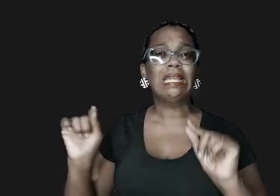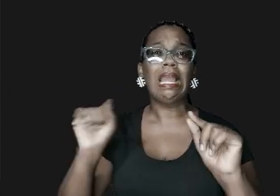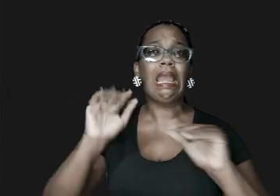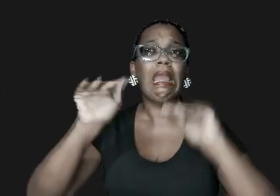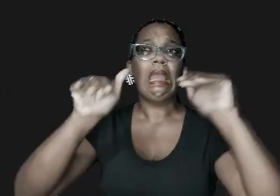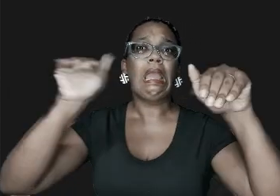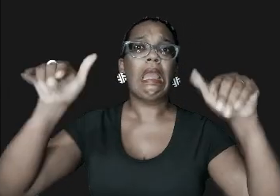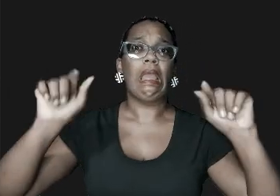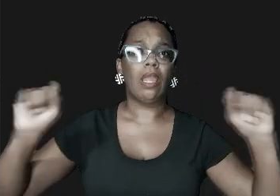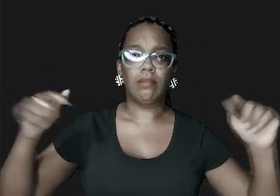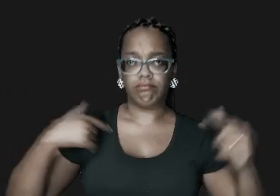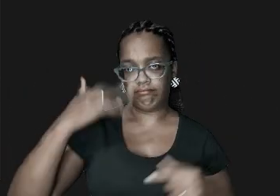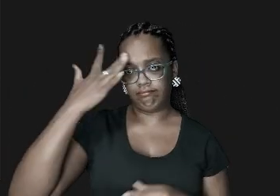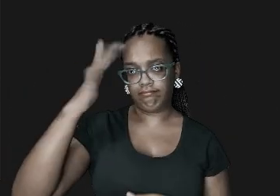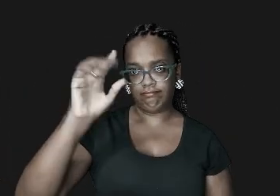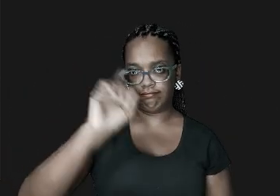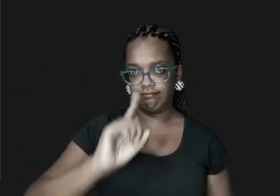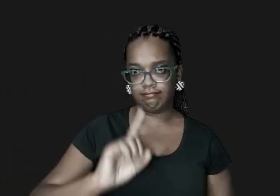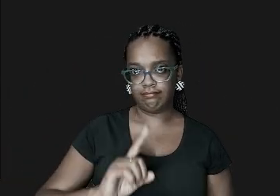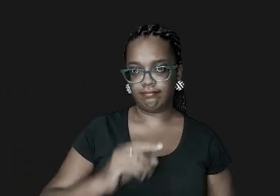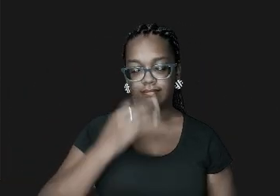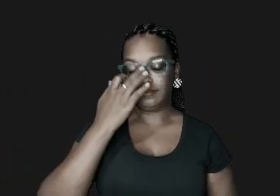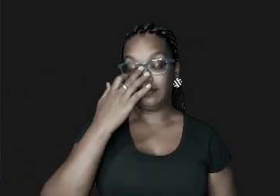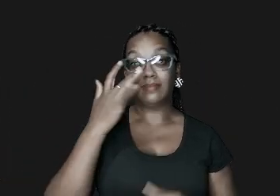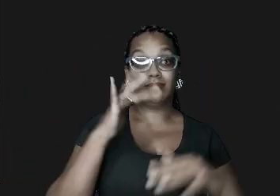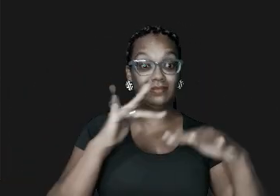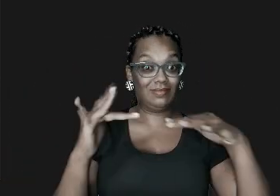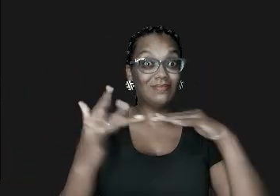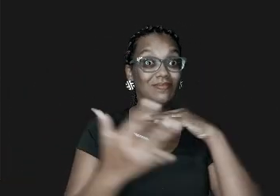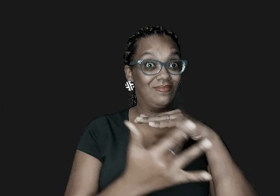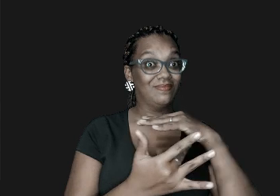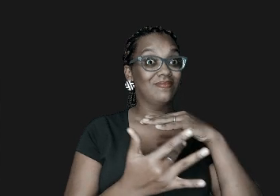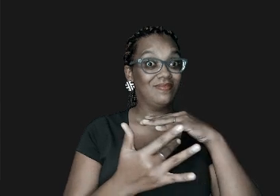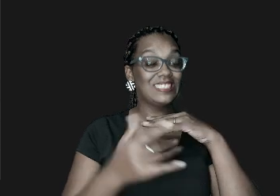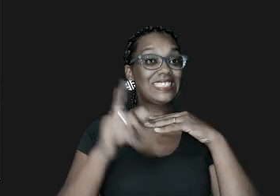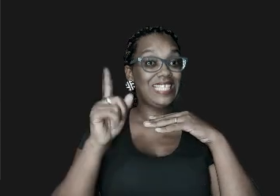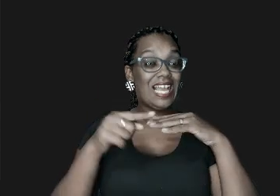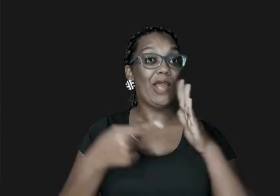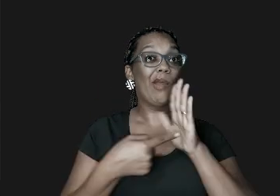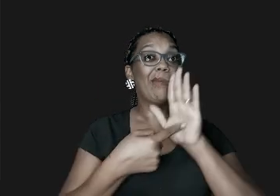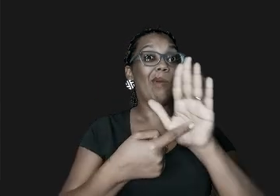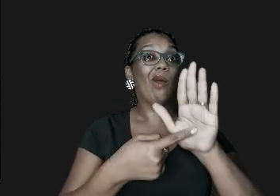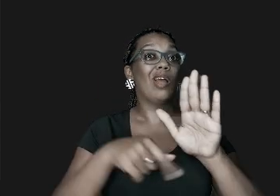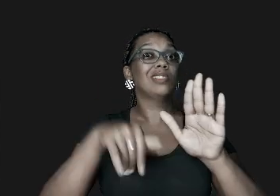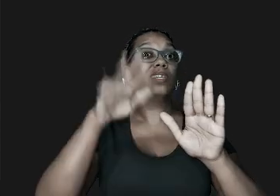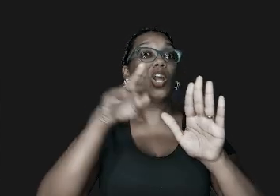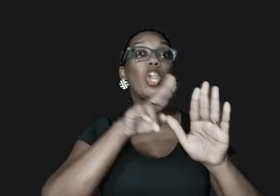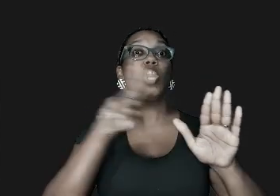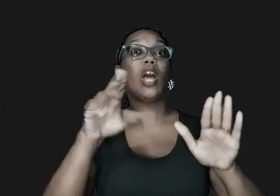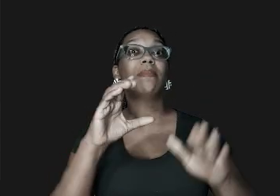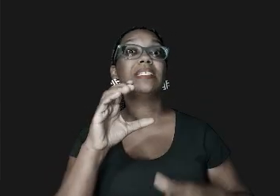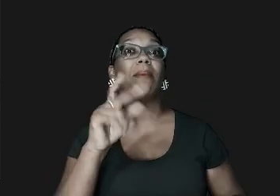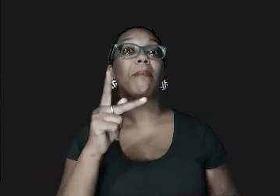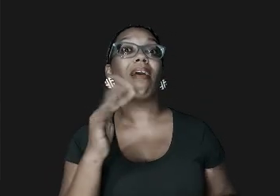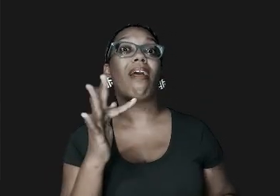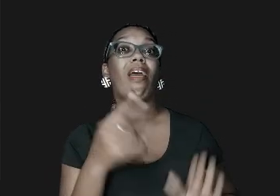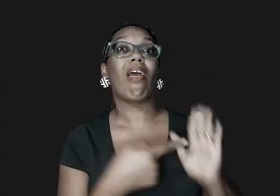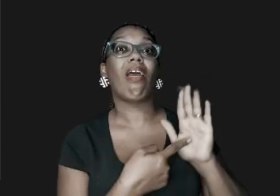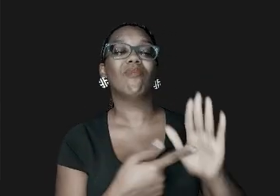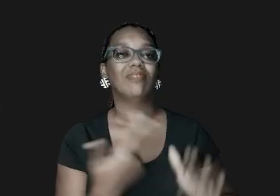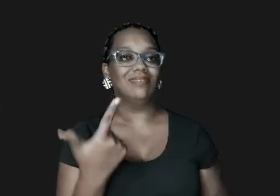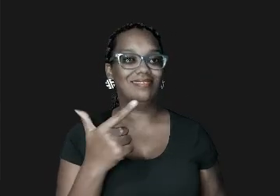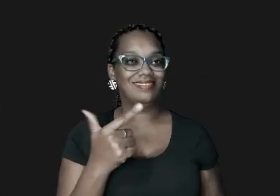milionário o riquinho e quem são essas pessoas a gente não sabe quem são essas pessoas as redes sociais ela ela não aponta